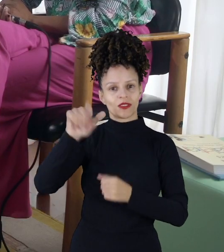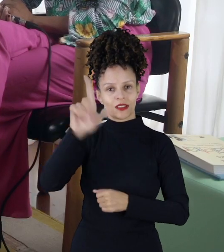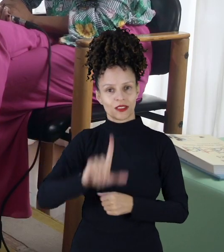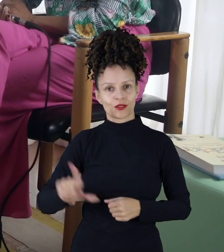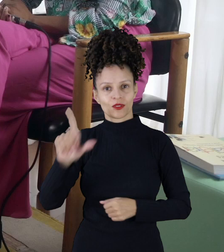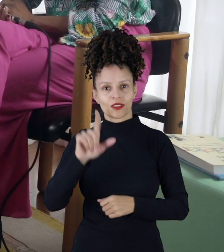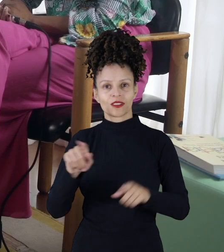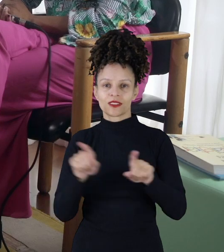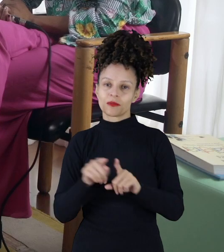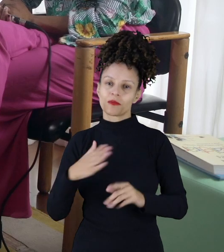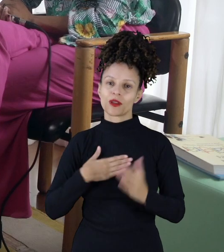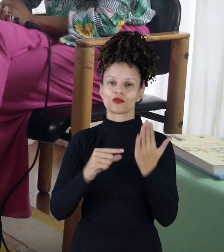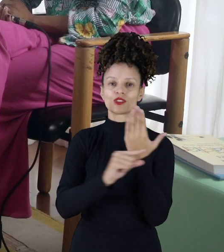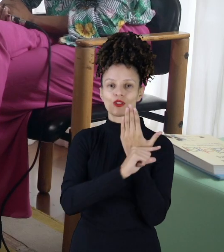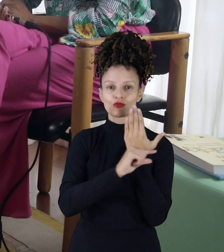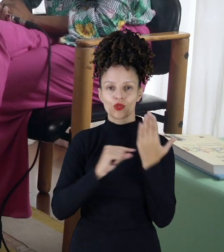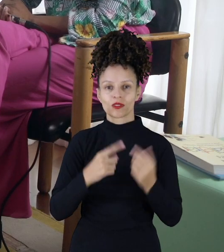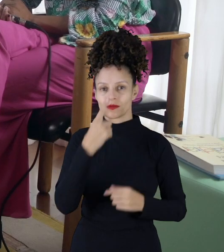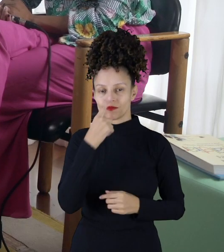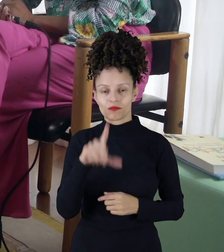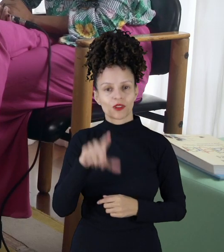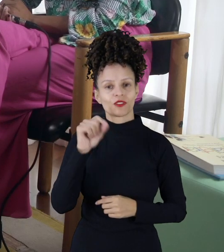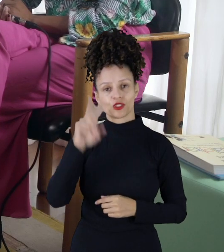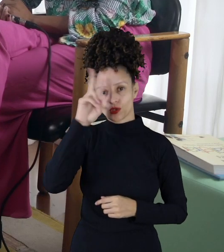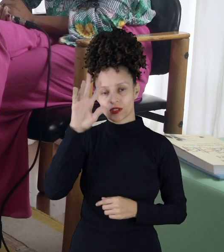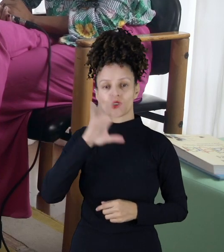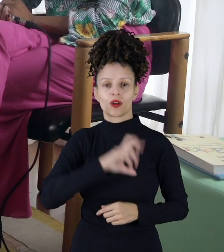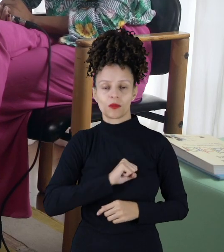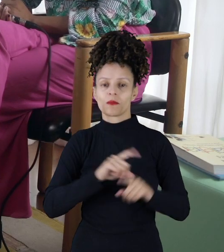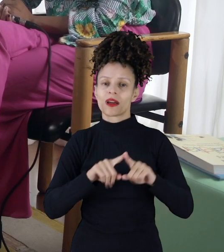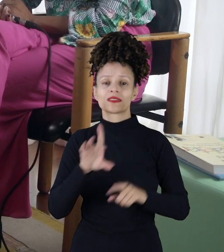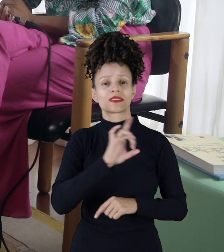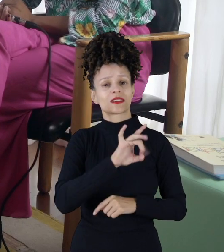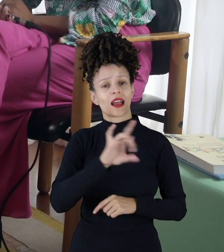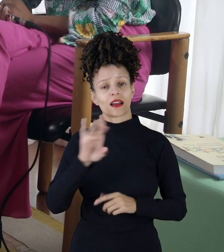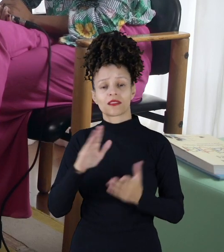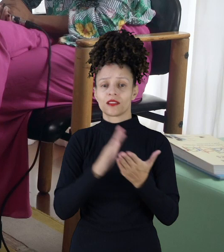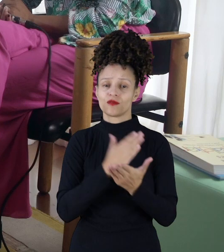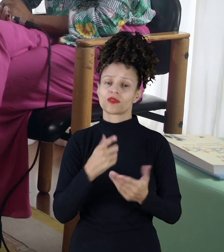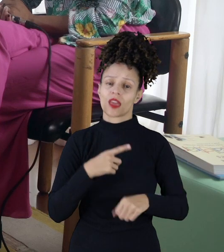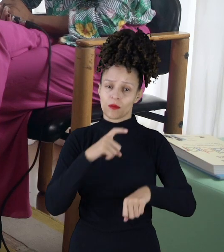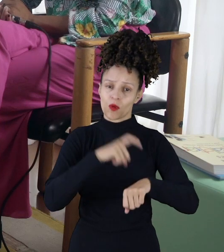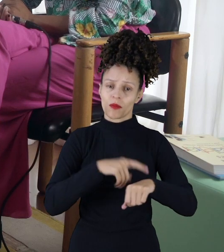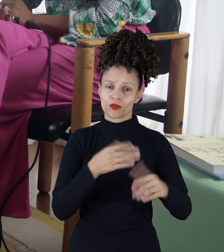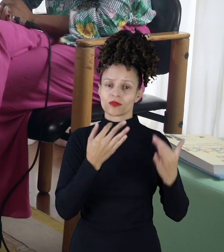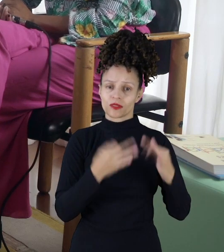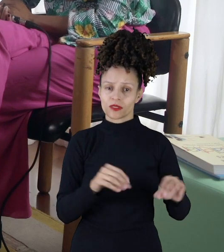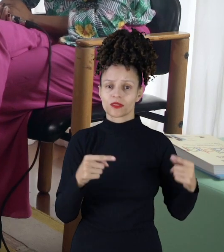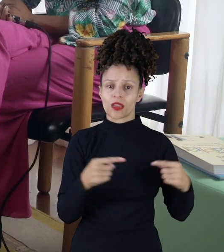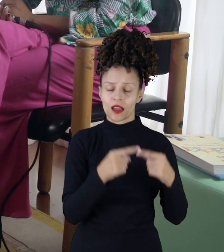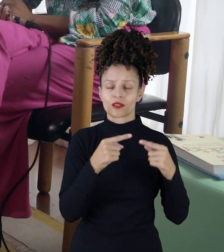nesse mundo da literatura, né? Podia fazer uma lista aqui, né, dos meus autores preferidos, das histórias que eu amo, mas eu acho que cada livro tem um